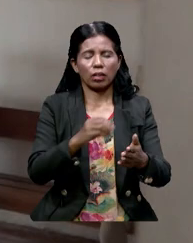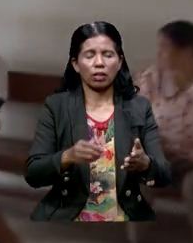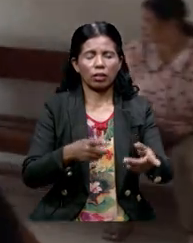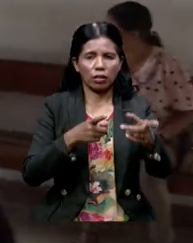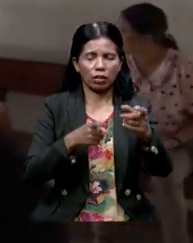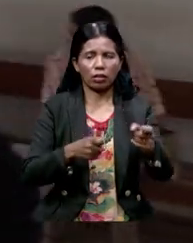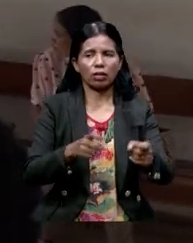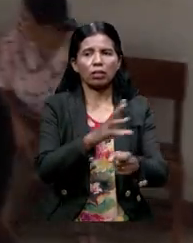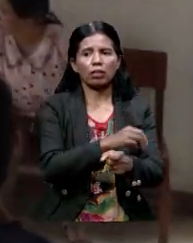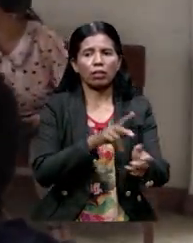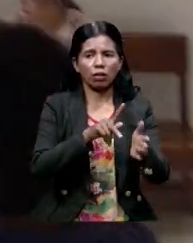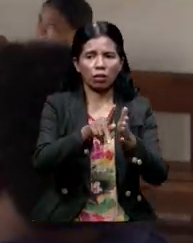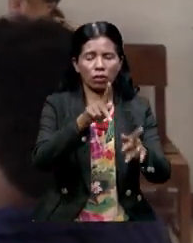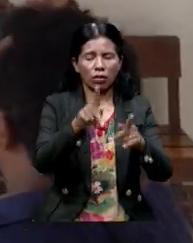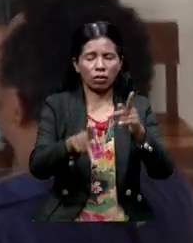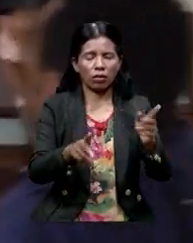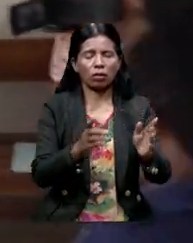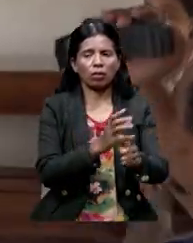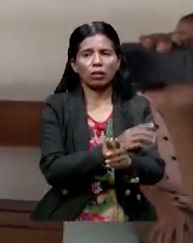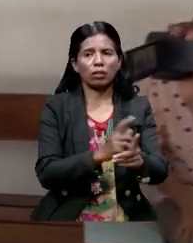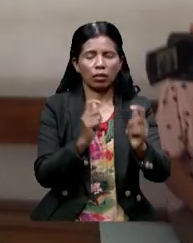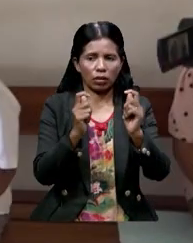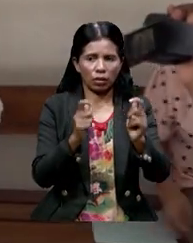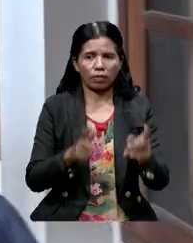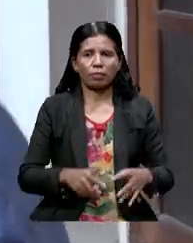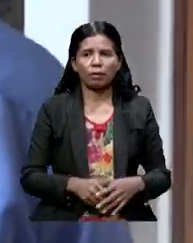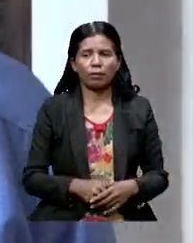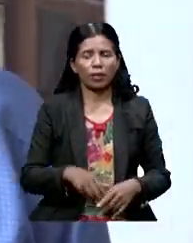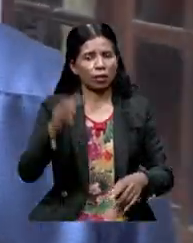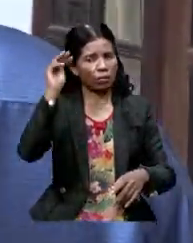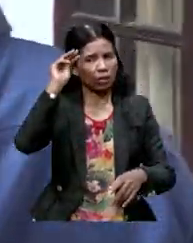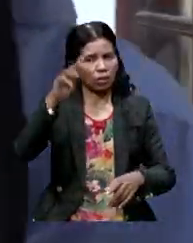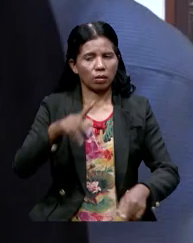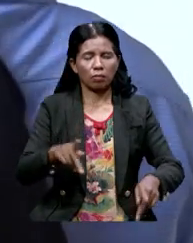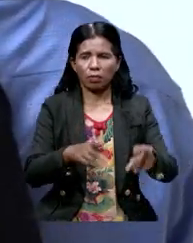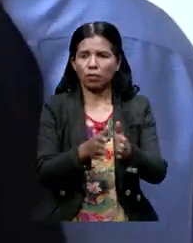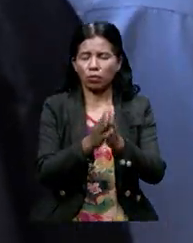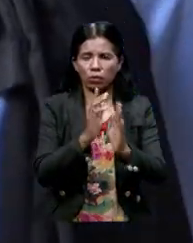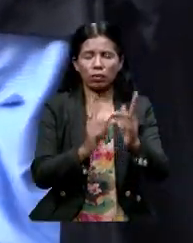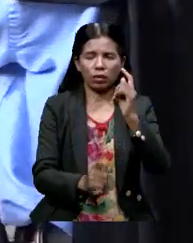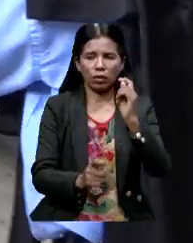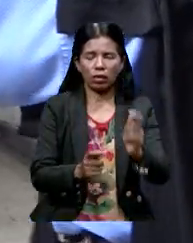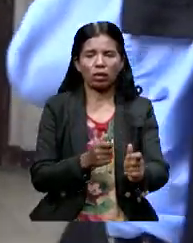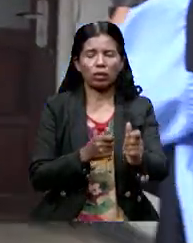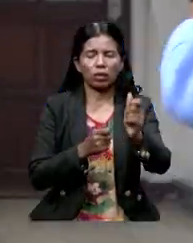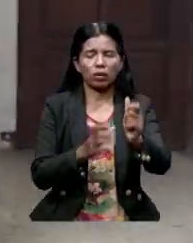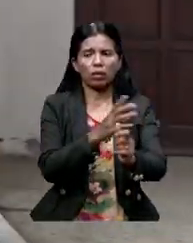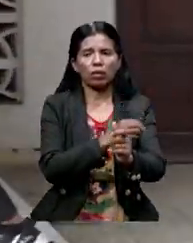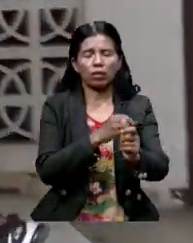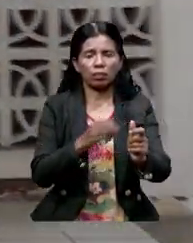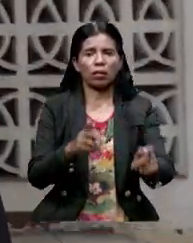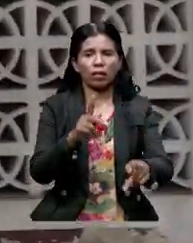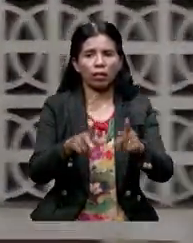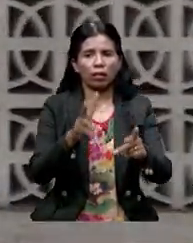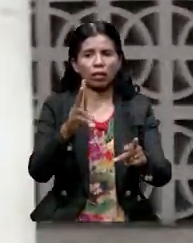no crime homicídio ou forma tentada. Ministério Público Russo ba Tribunal auto-aplica medida coação ba arguido